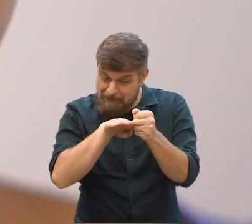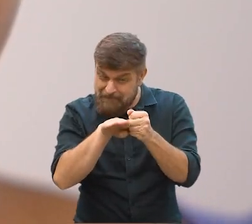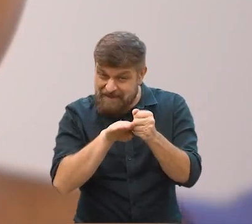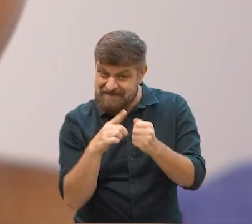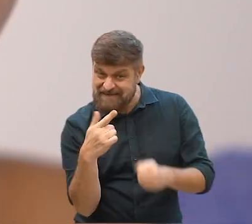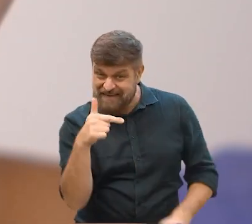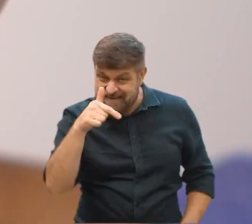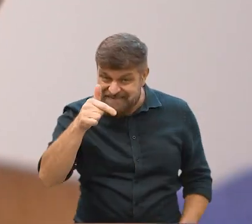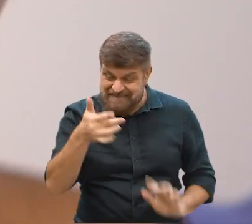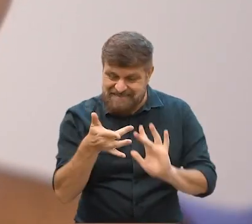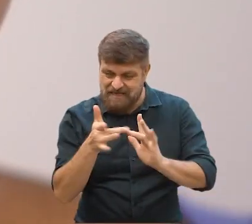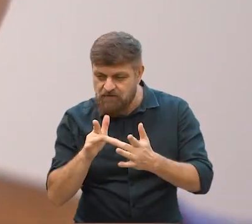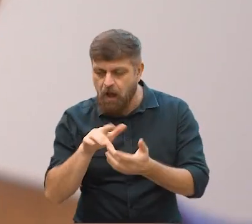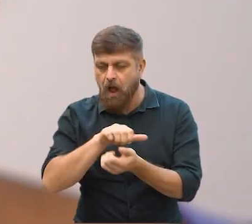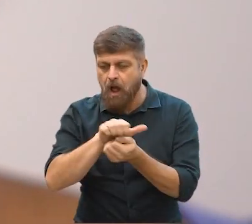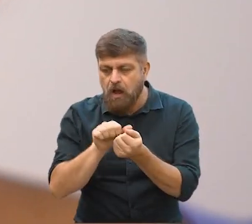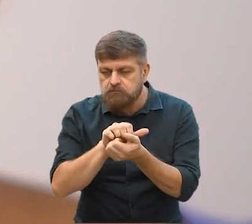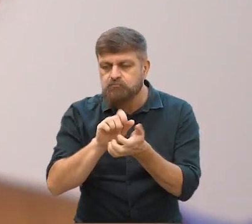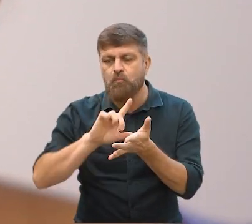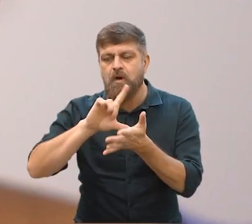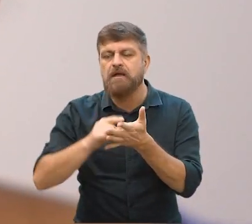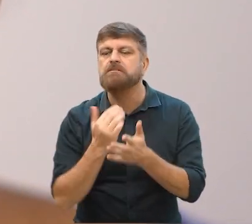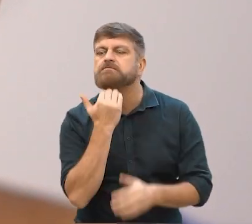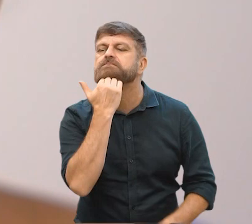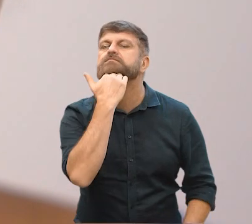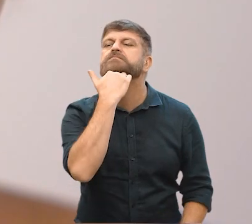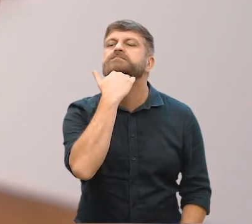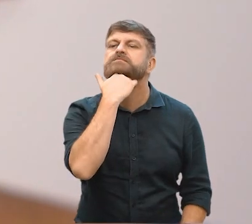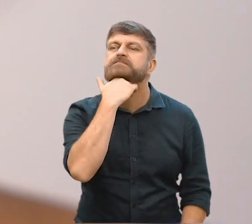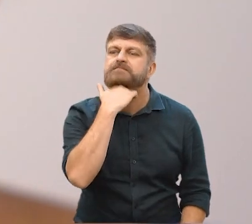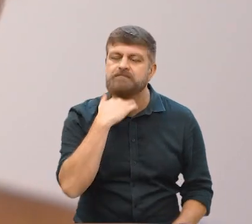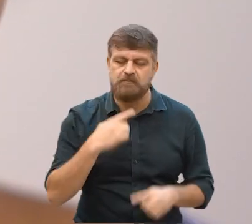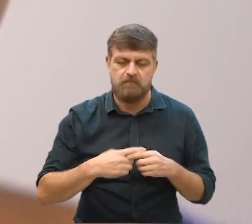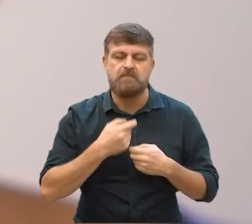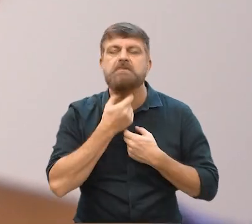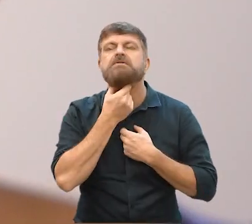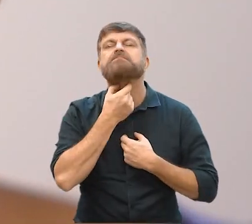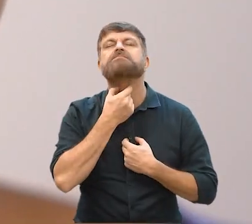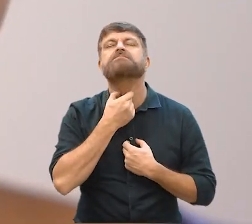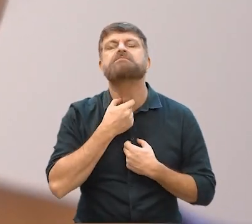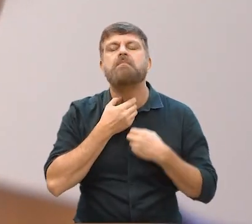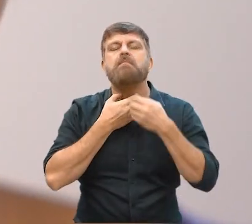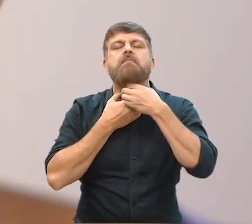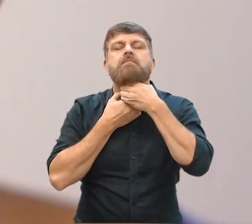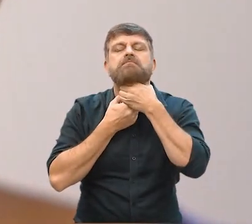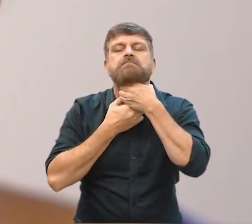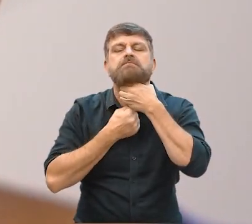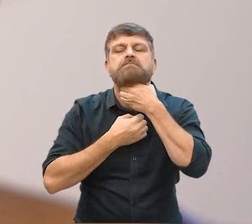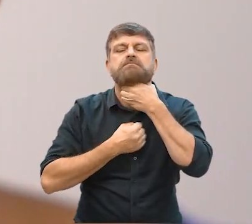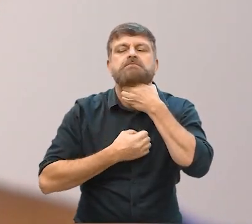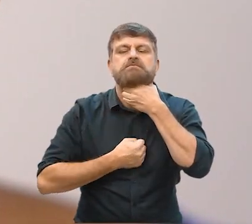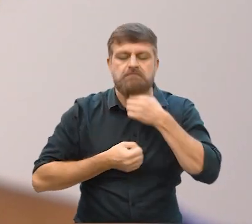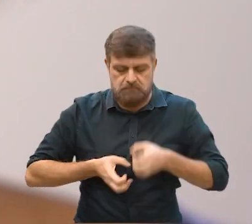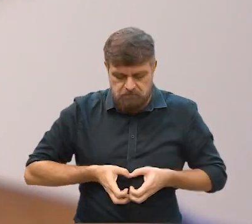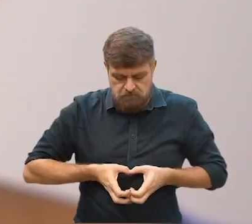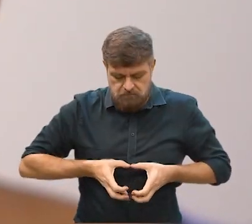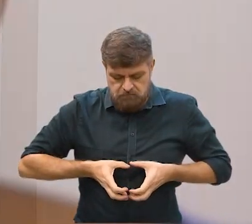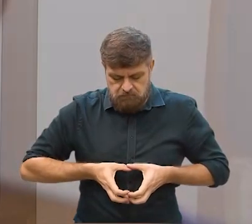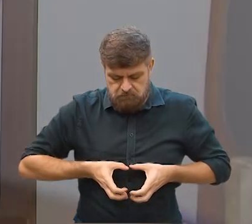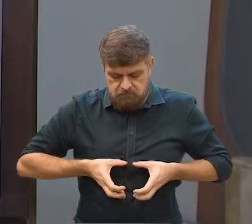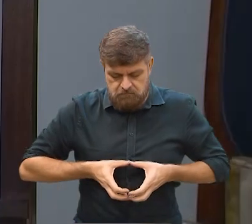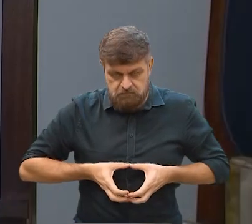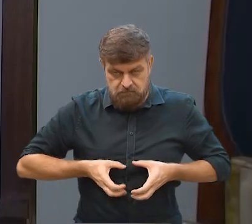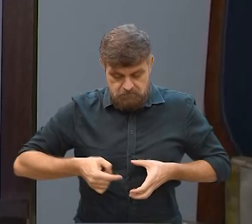17 mastigações para, vamos dizer assim, oferecer ao tubo digestivo, em especial ao estômago, quando ele cai em primeiro, depois passar